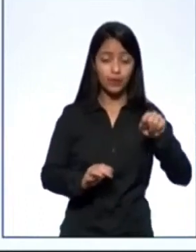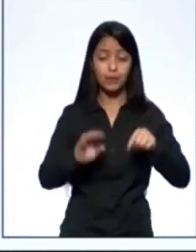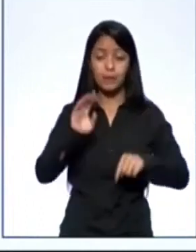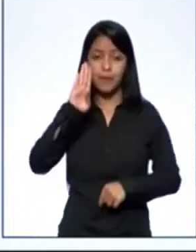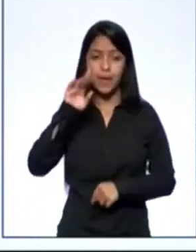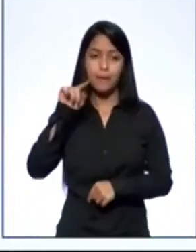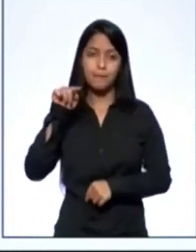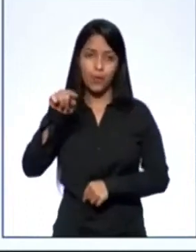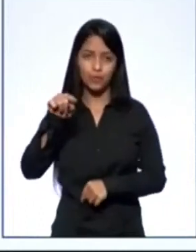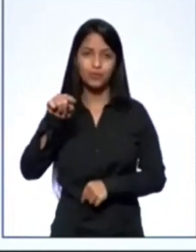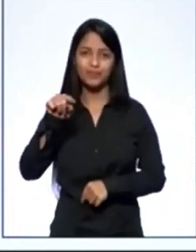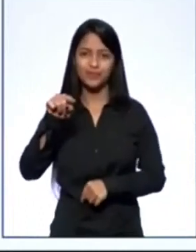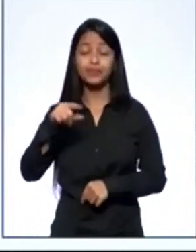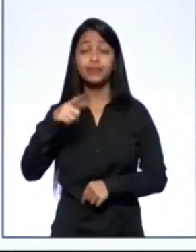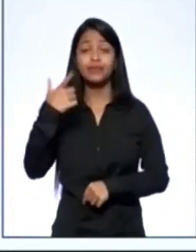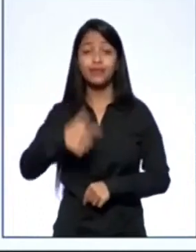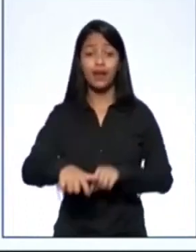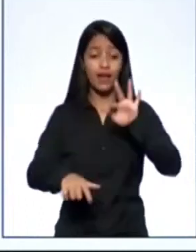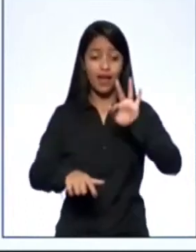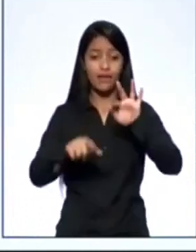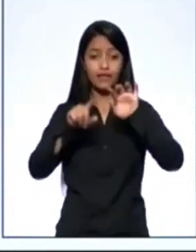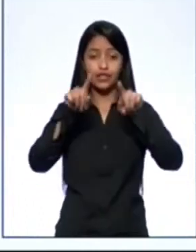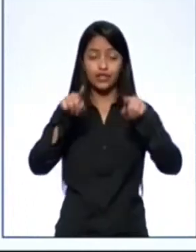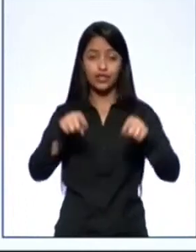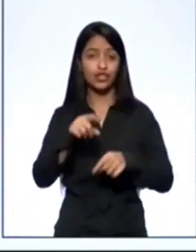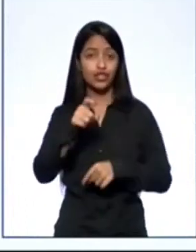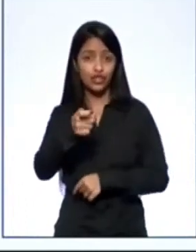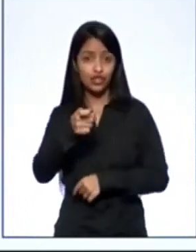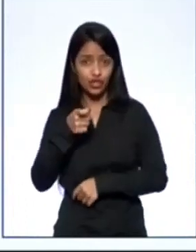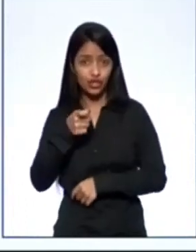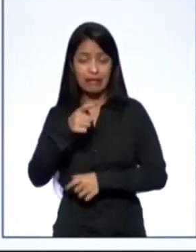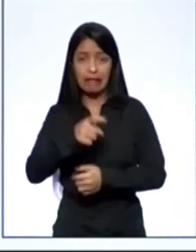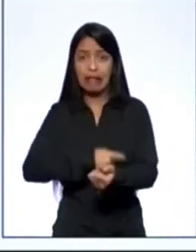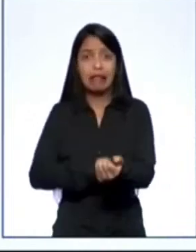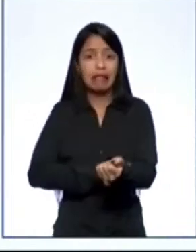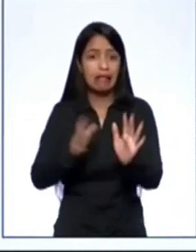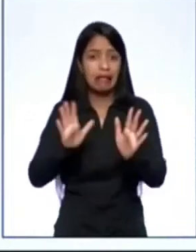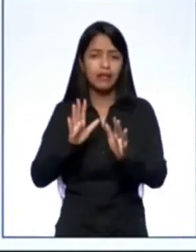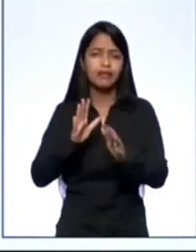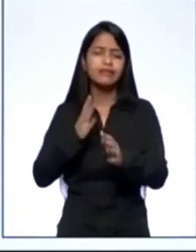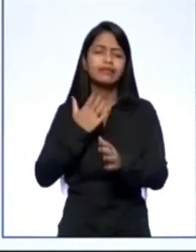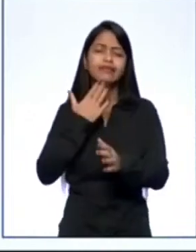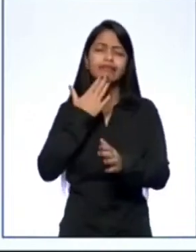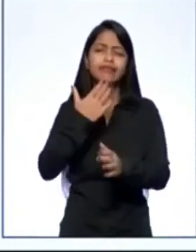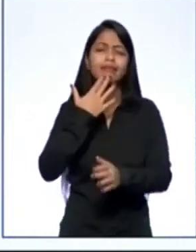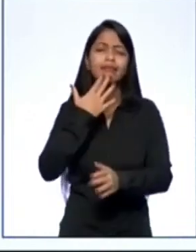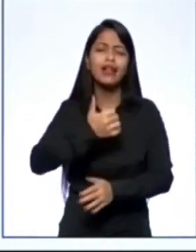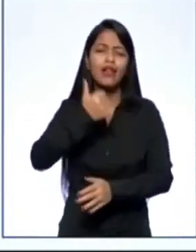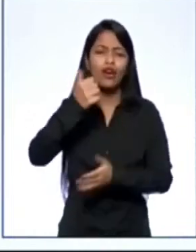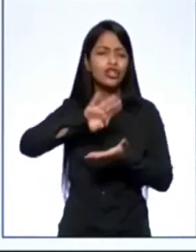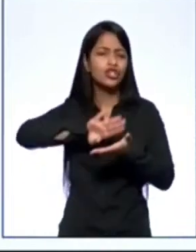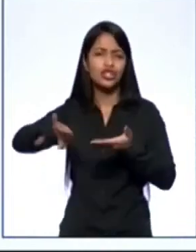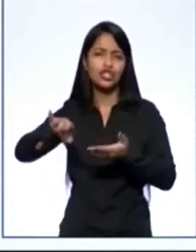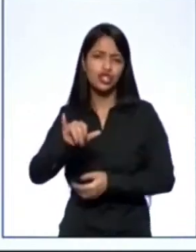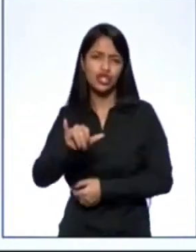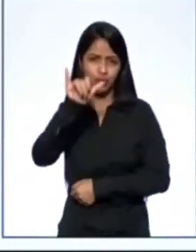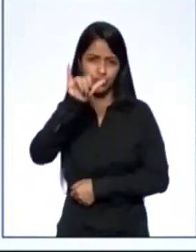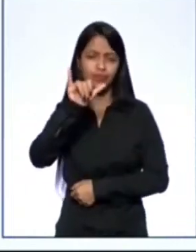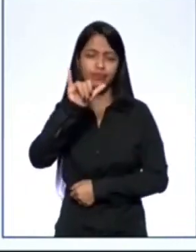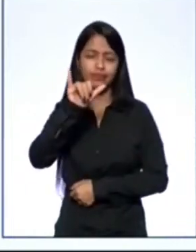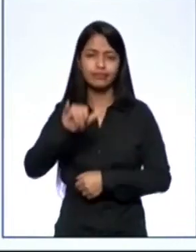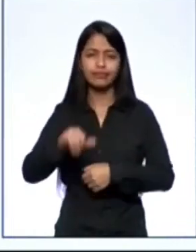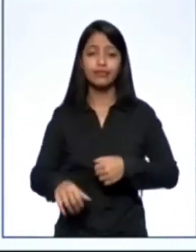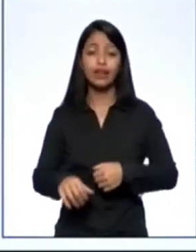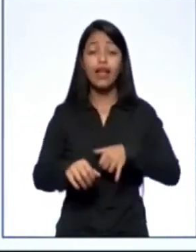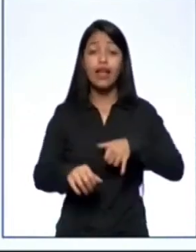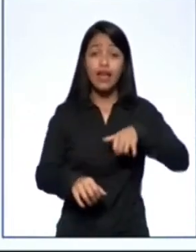temos o f de x que para você não ficar estressado eu recomendo que você coloque y y = x +